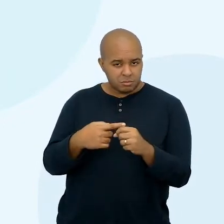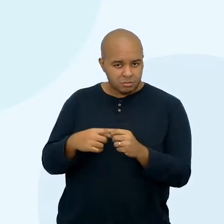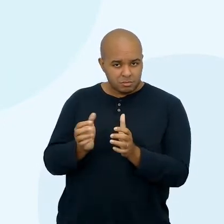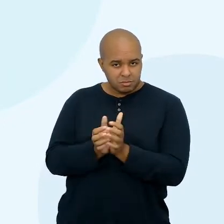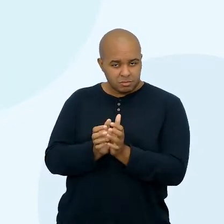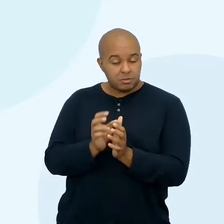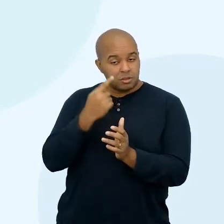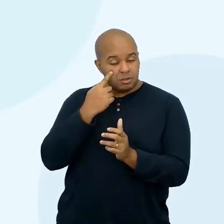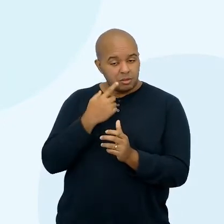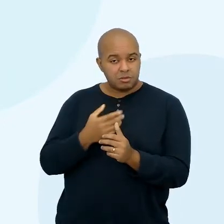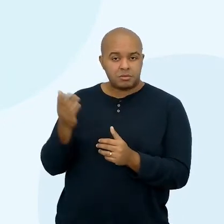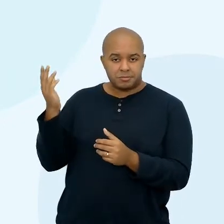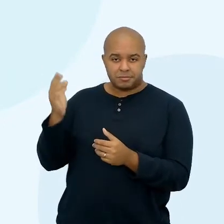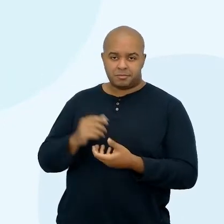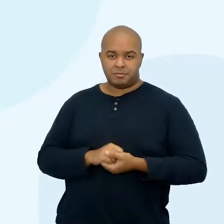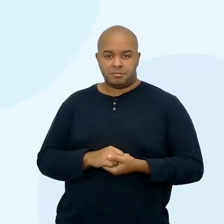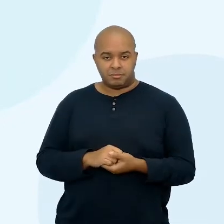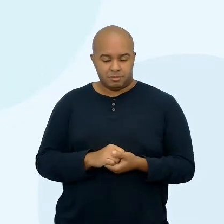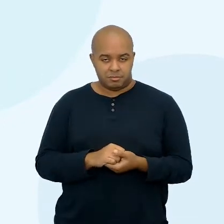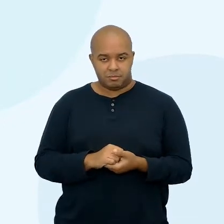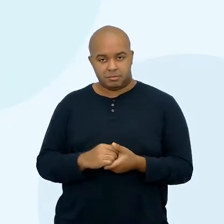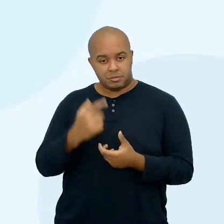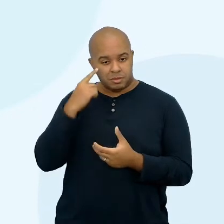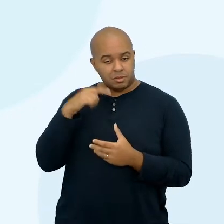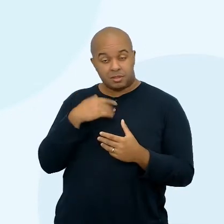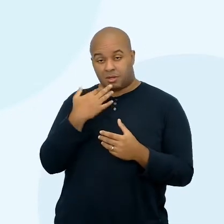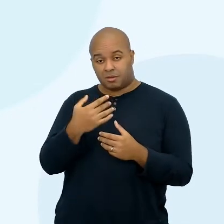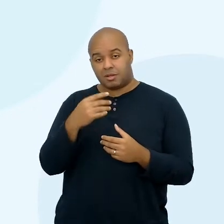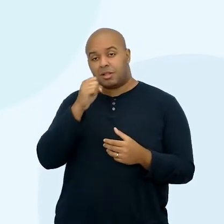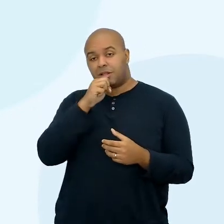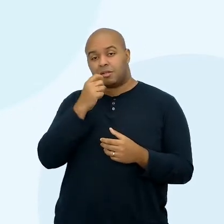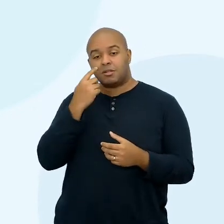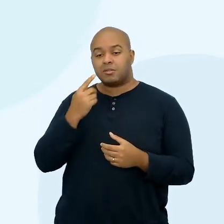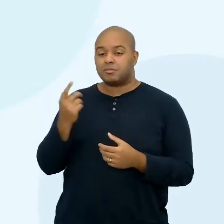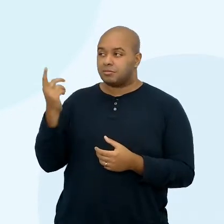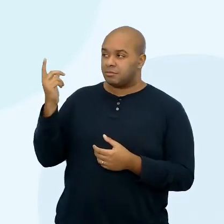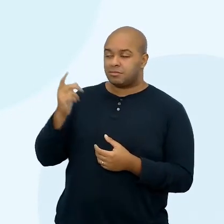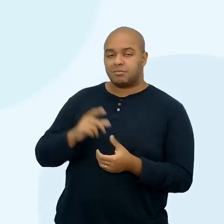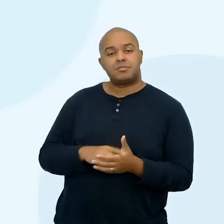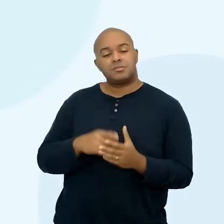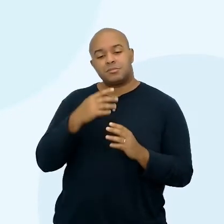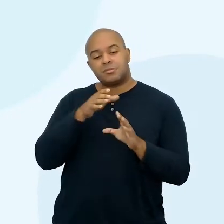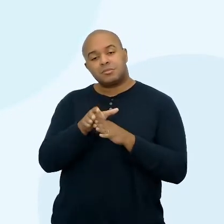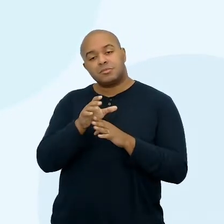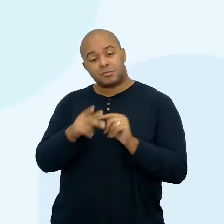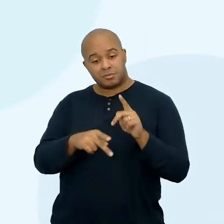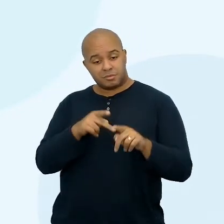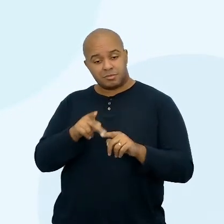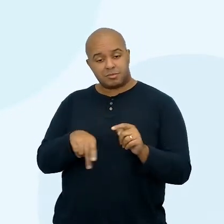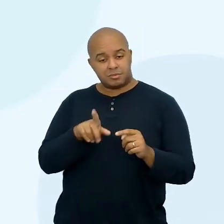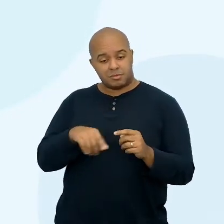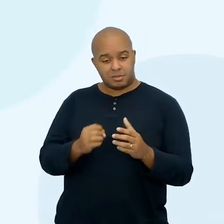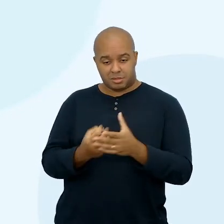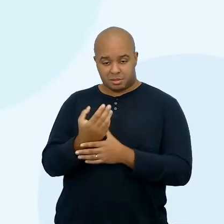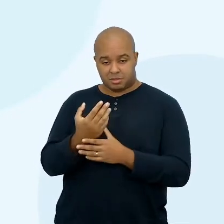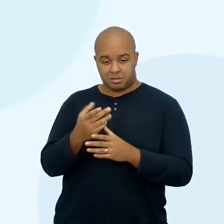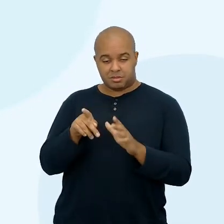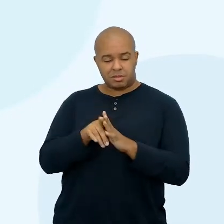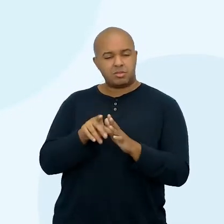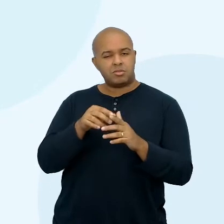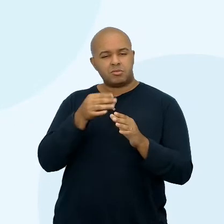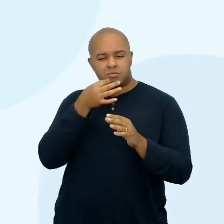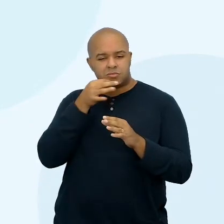necessidades locais. Você pode fazê-lo através de um vereador, de um